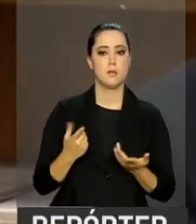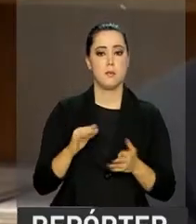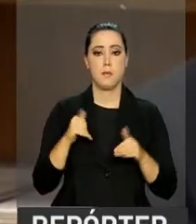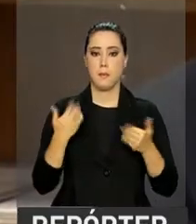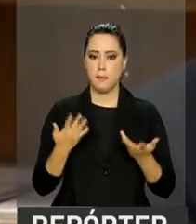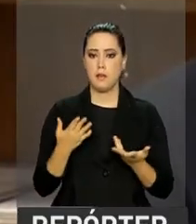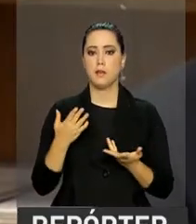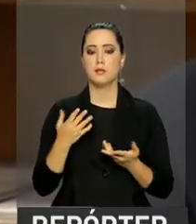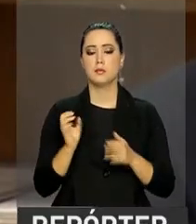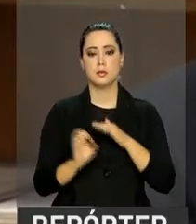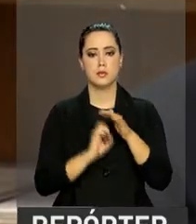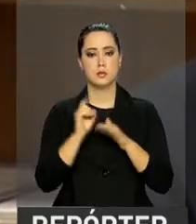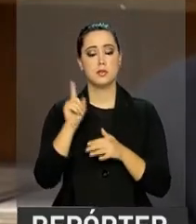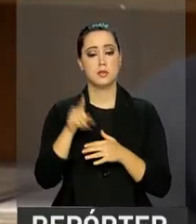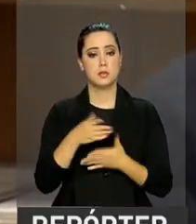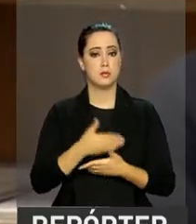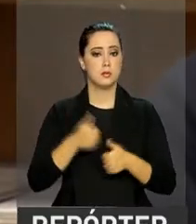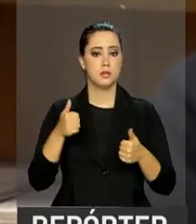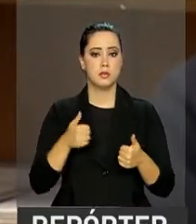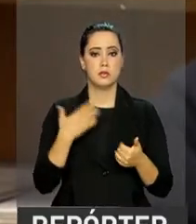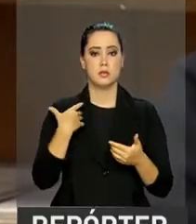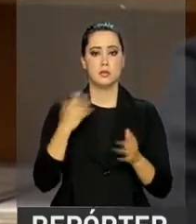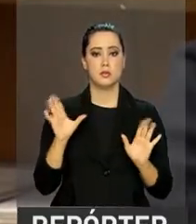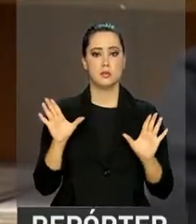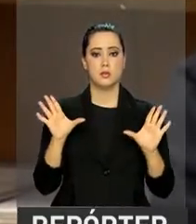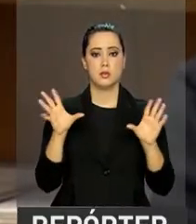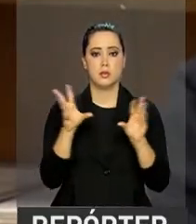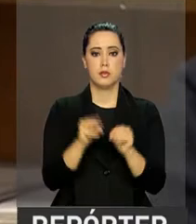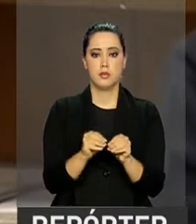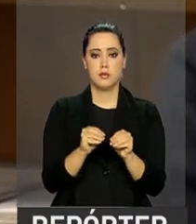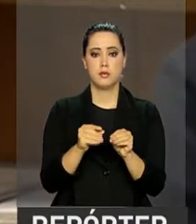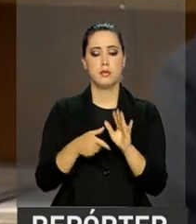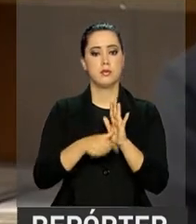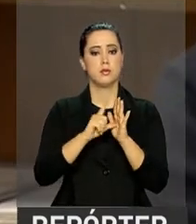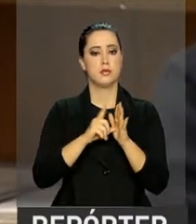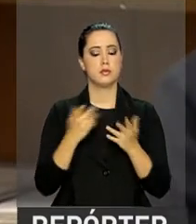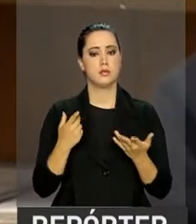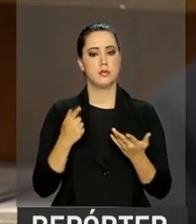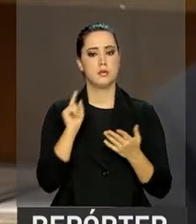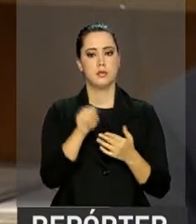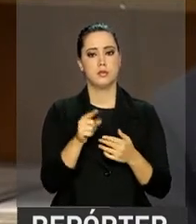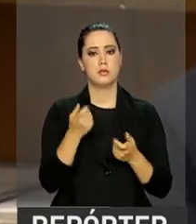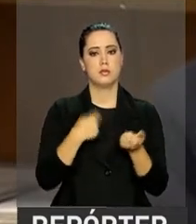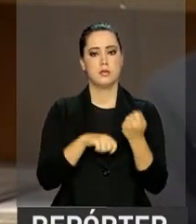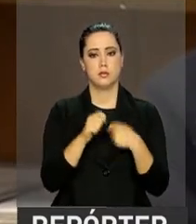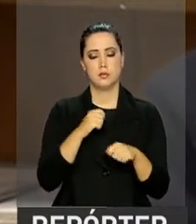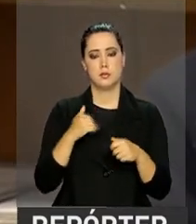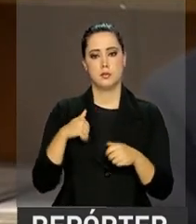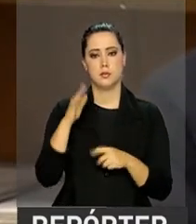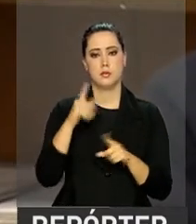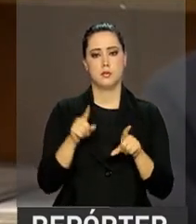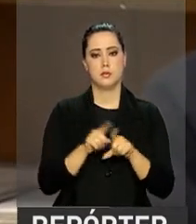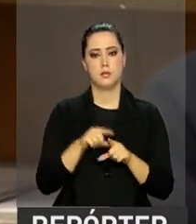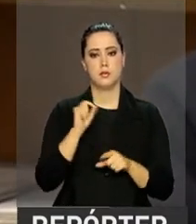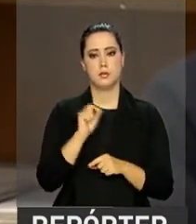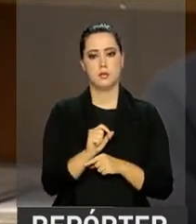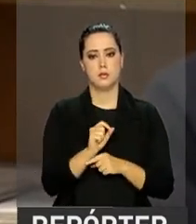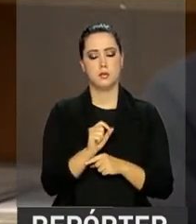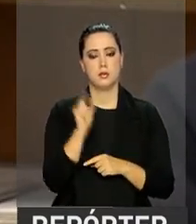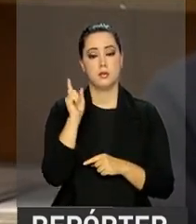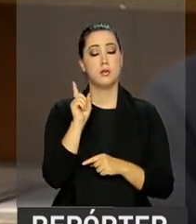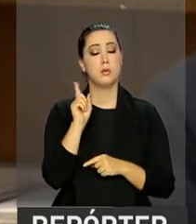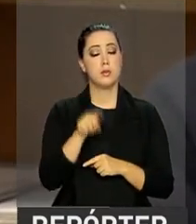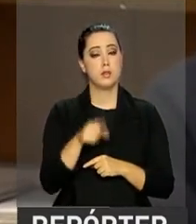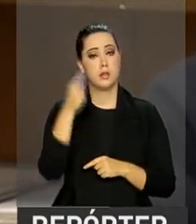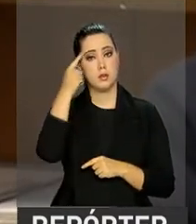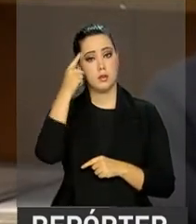para a empresa é melhor, porque ela vai desligar as máquinas, vai apagar as luzes antes, vai fazer uma economia. Então, o que essa